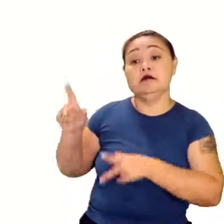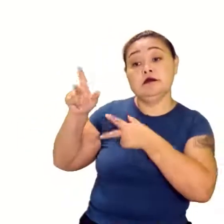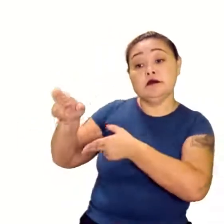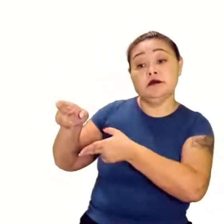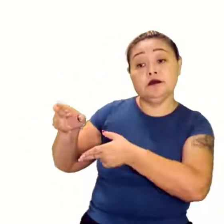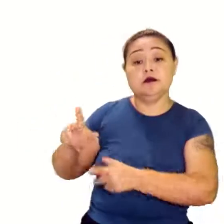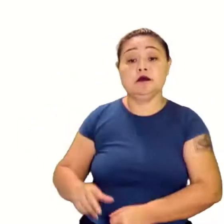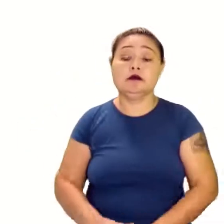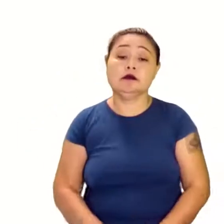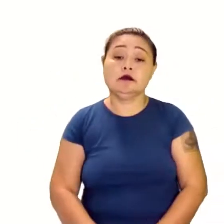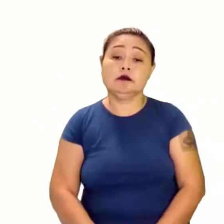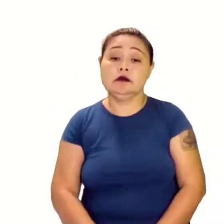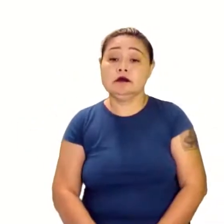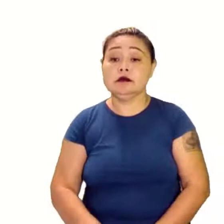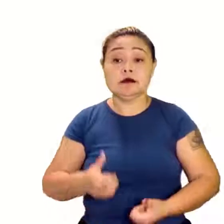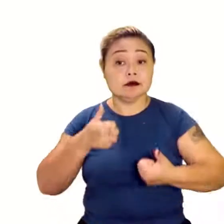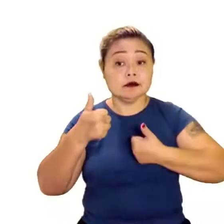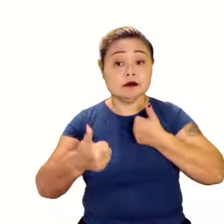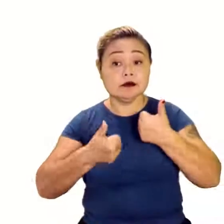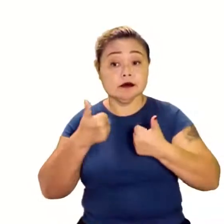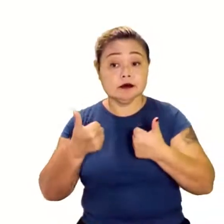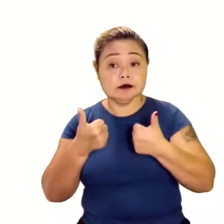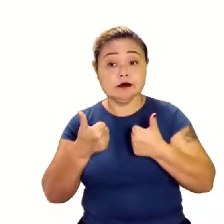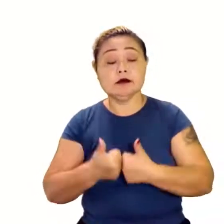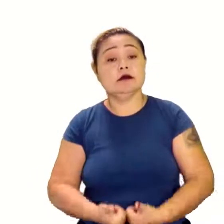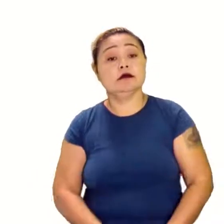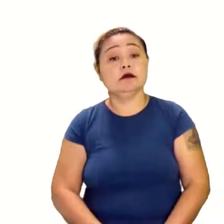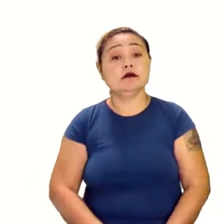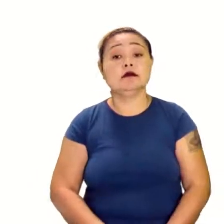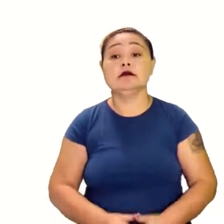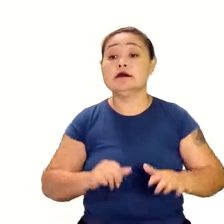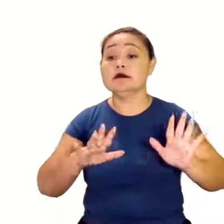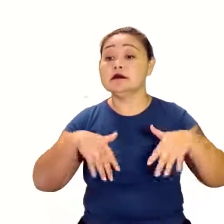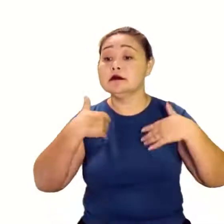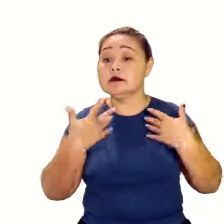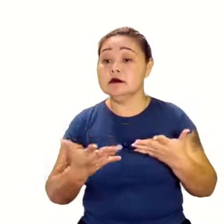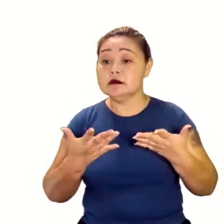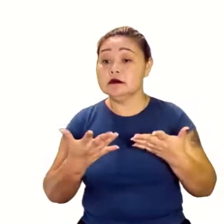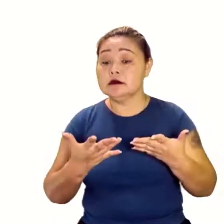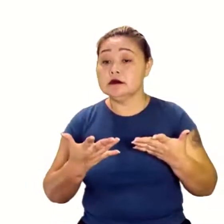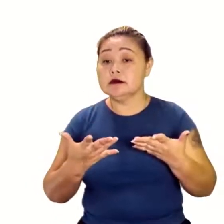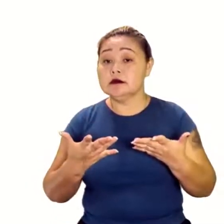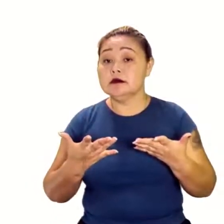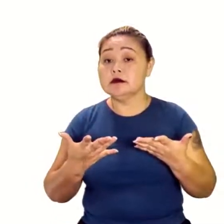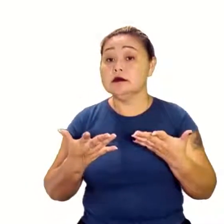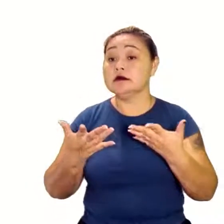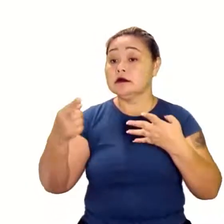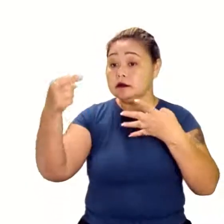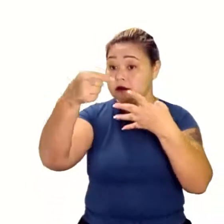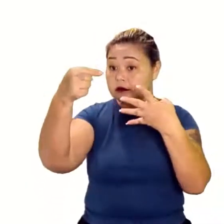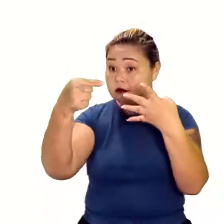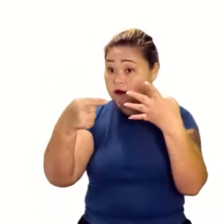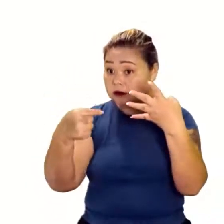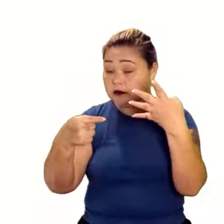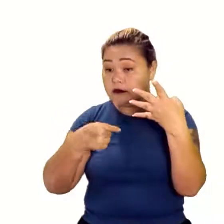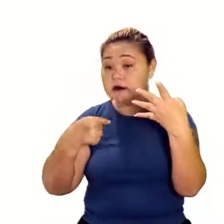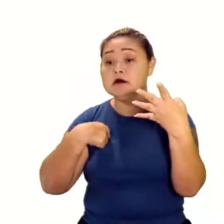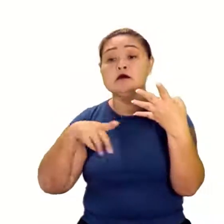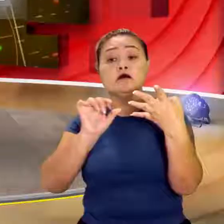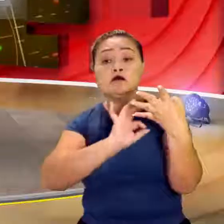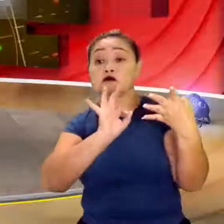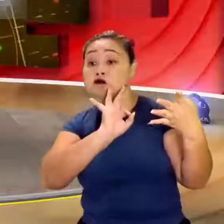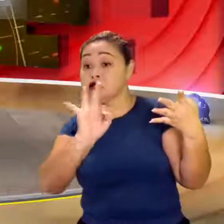resultado. Beleza. Certo? Então, lacrado isso. As propriedades. Lacramos